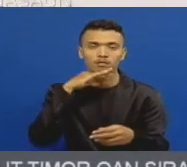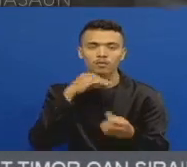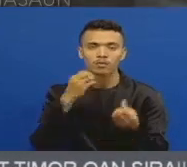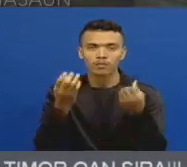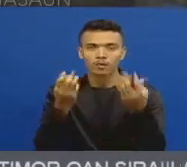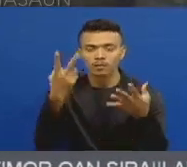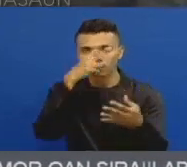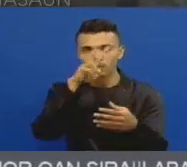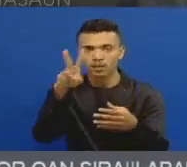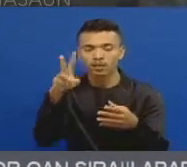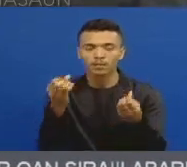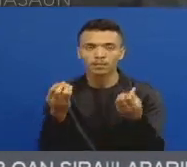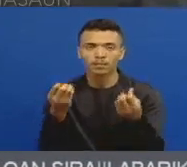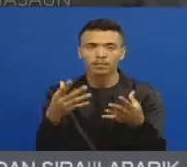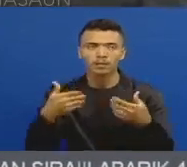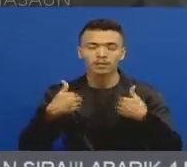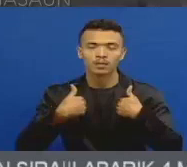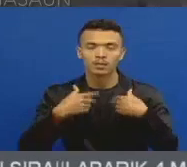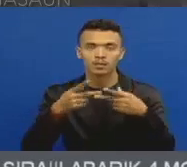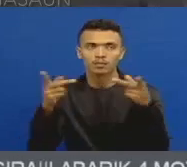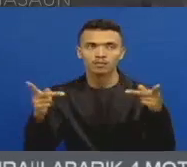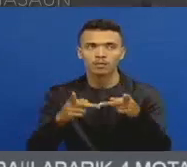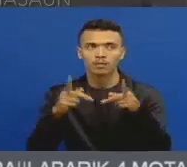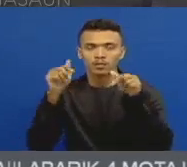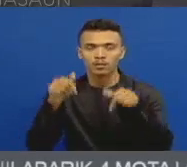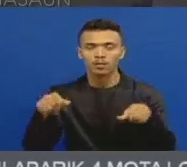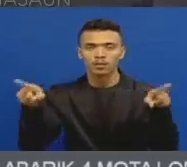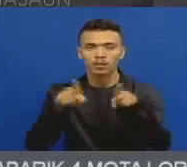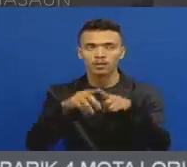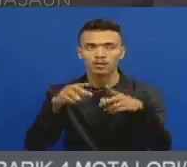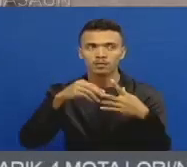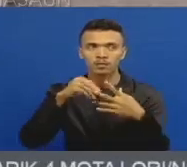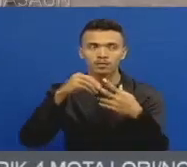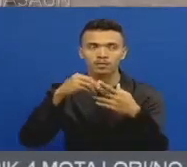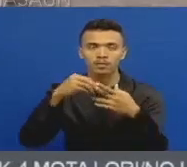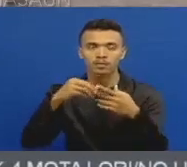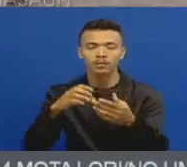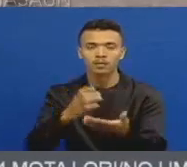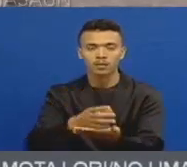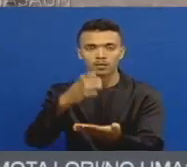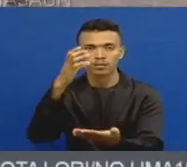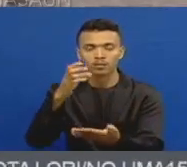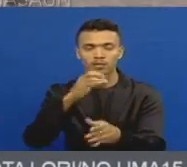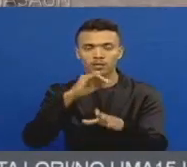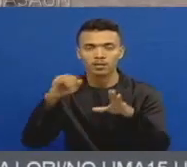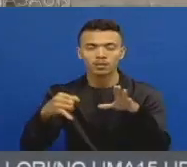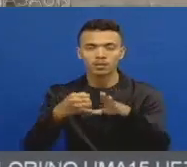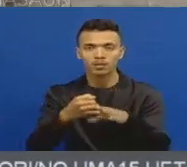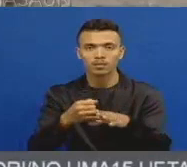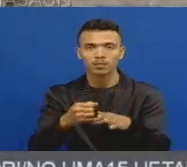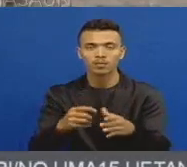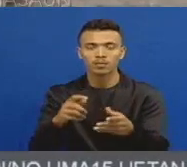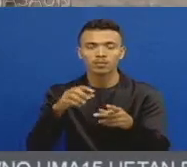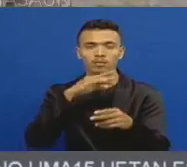sirahare namkari iha fatin idane, hanesam plastiku, garrafa mamuk incluimos